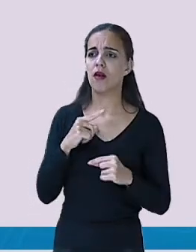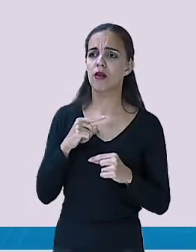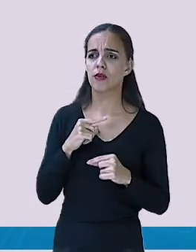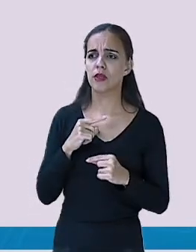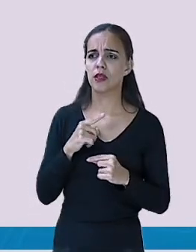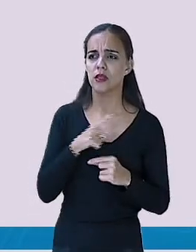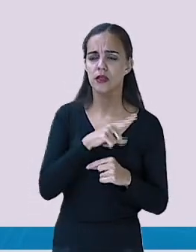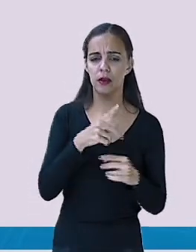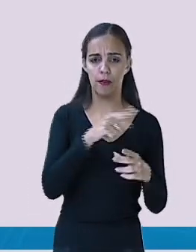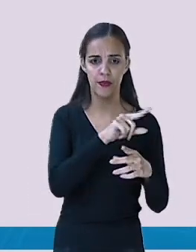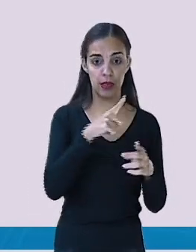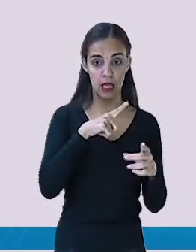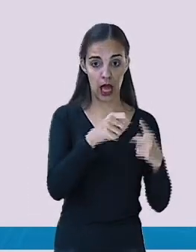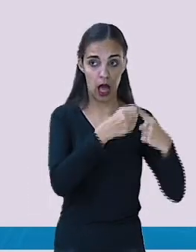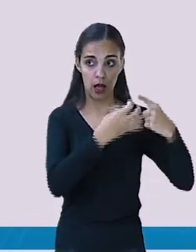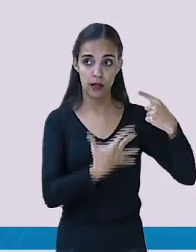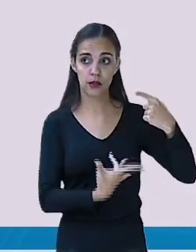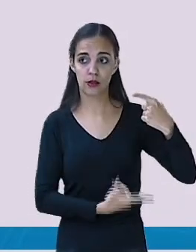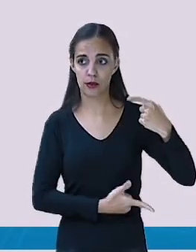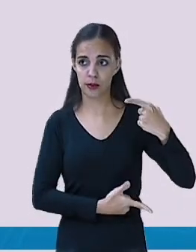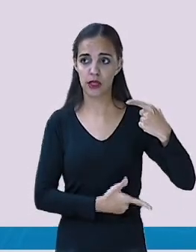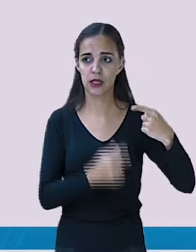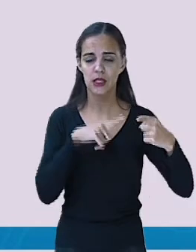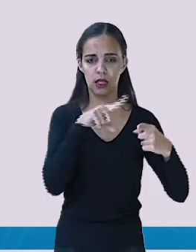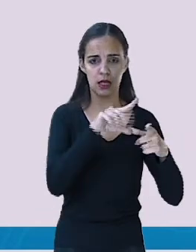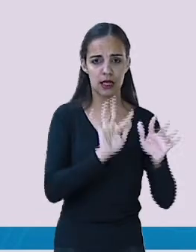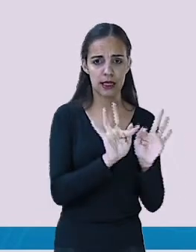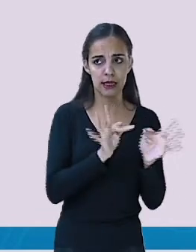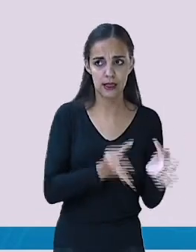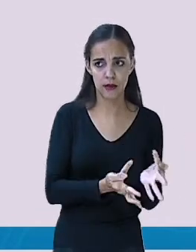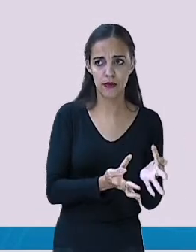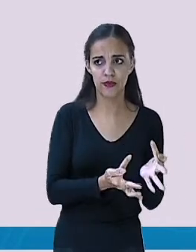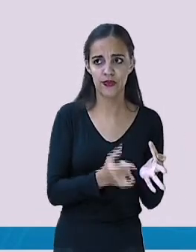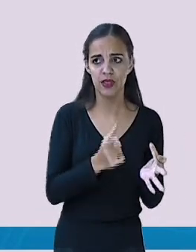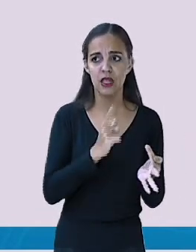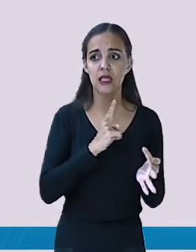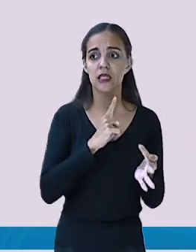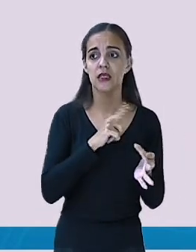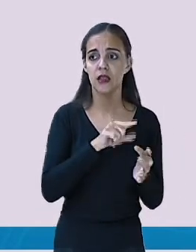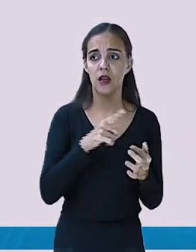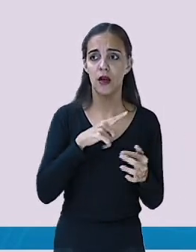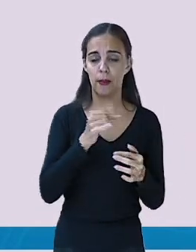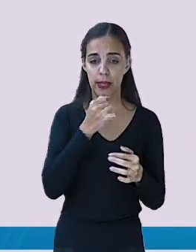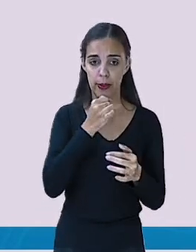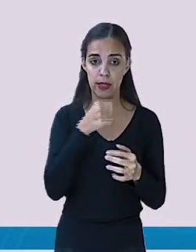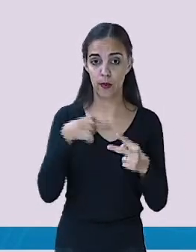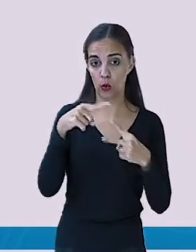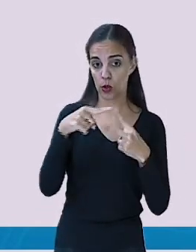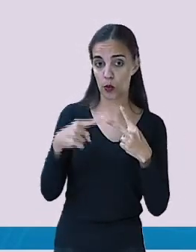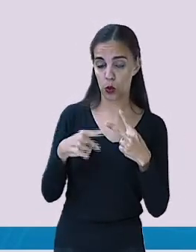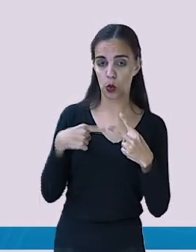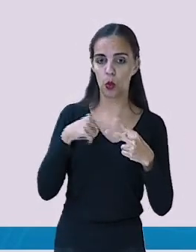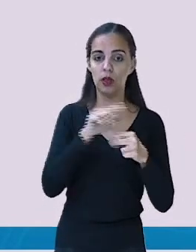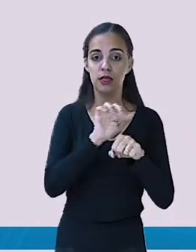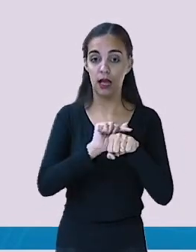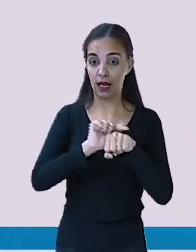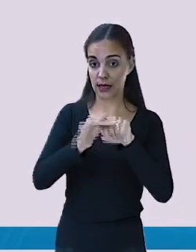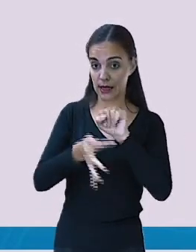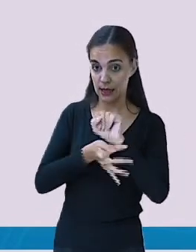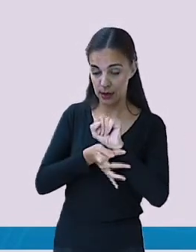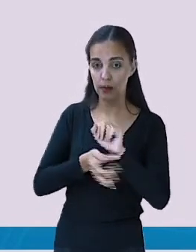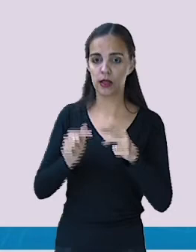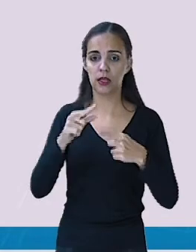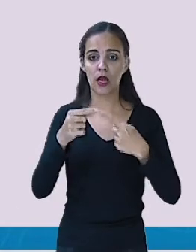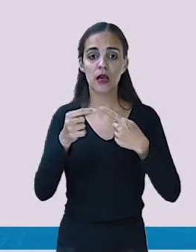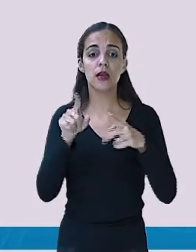as substâncias em substância simples e quem substâncias compostas por que a gente